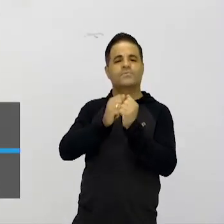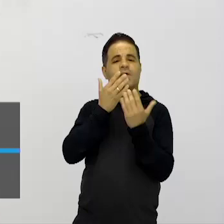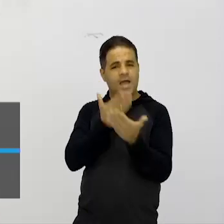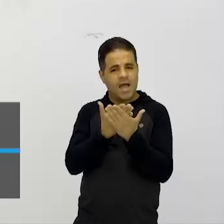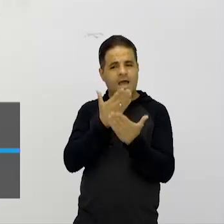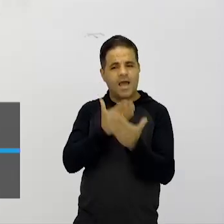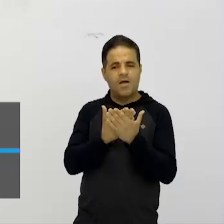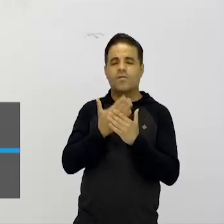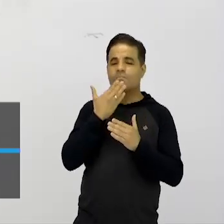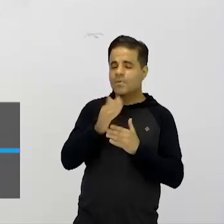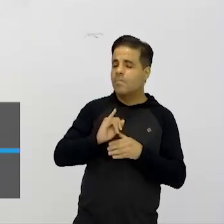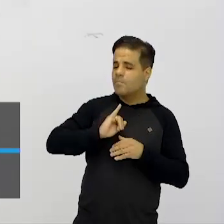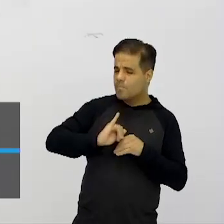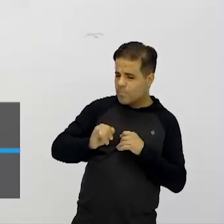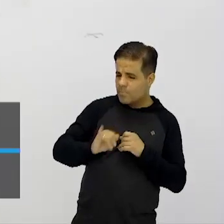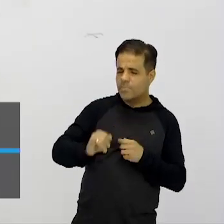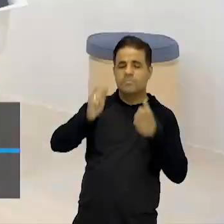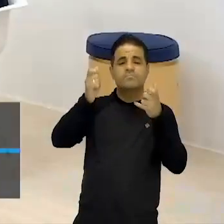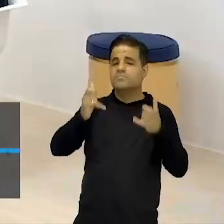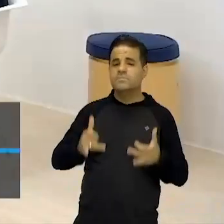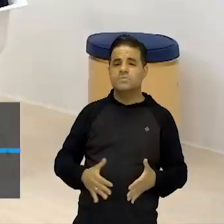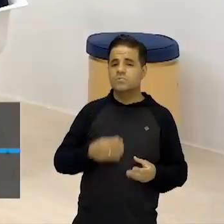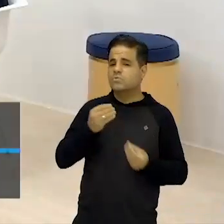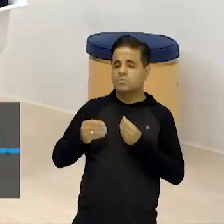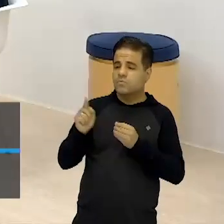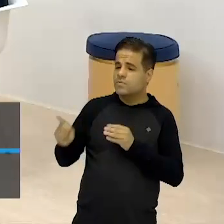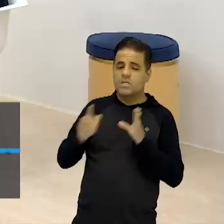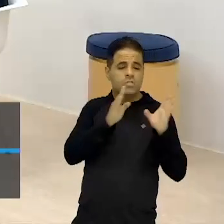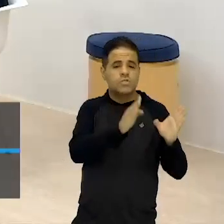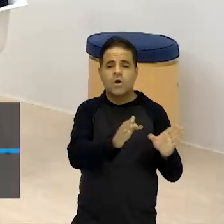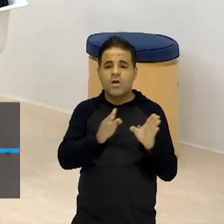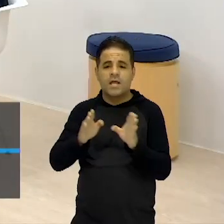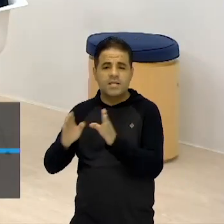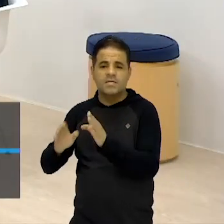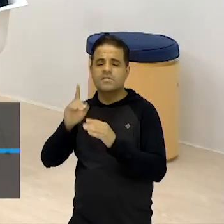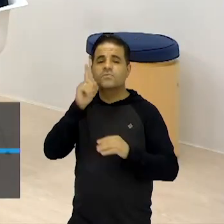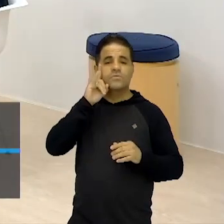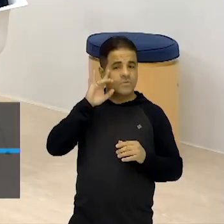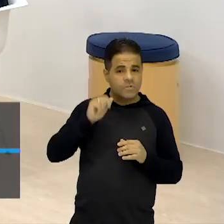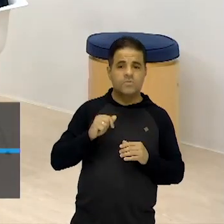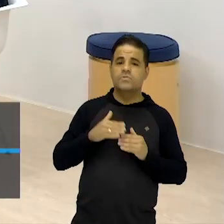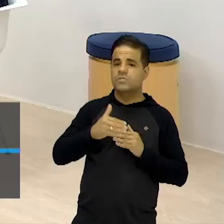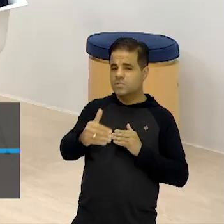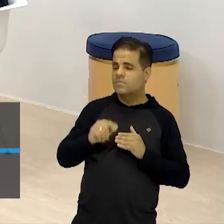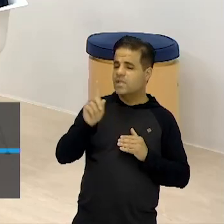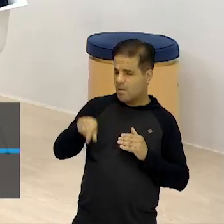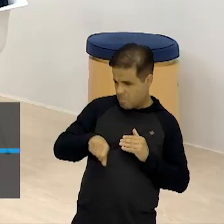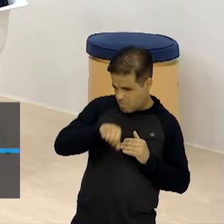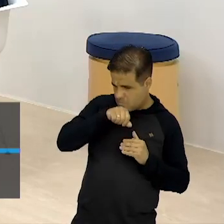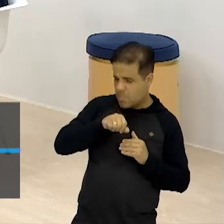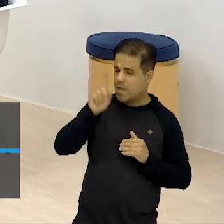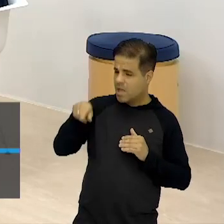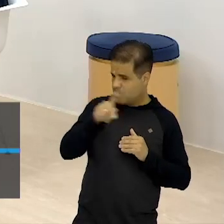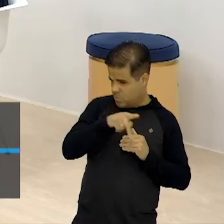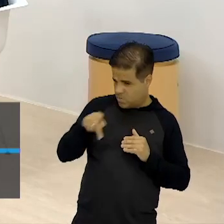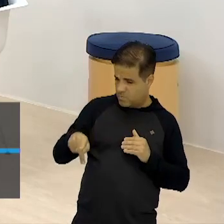mas eu vou pedir para ela contar para vocês como é que você se organiza no seu dia a dia, até porque você é mãe, é professora, eu sei que